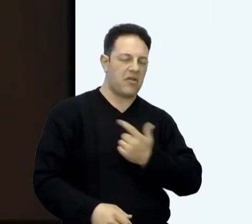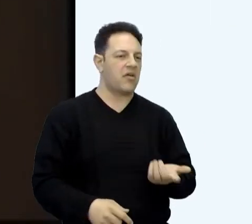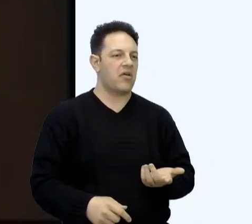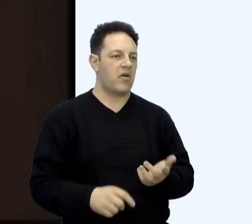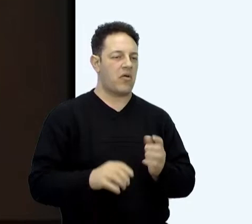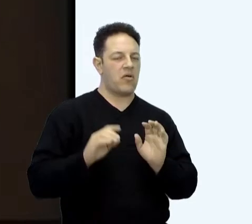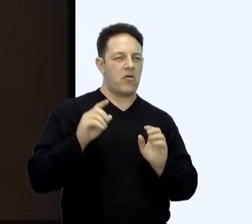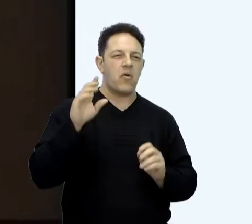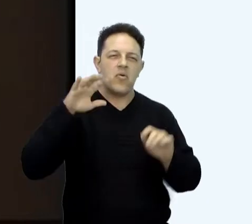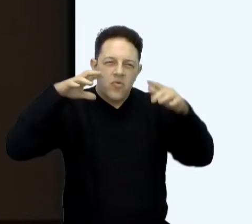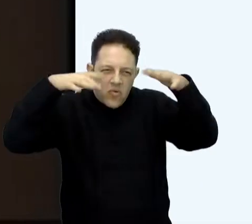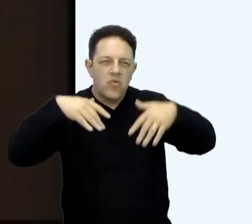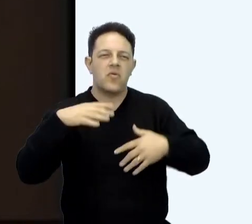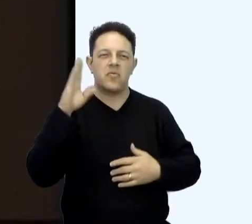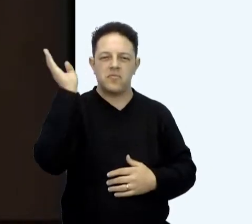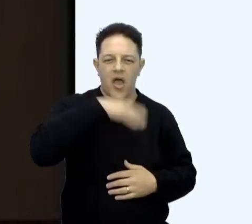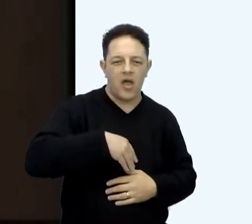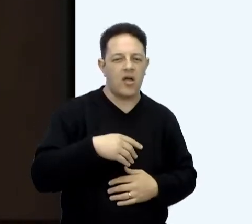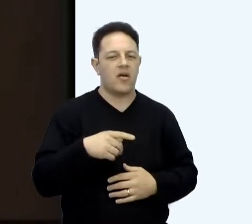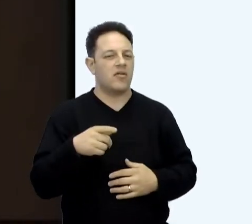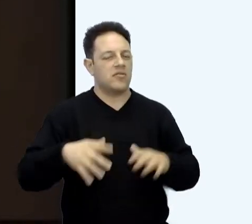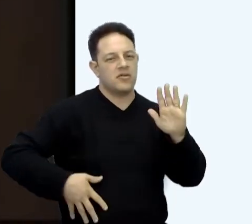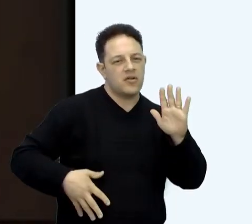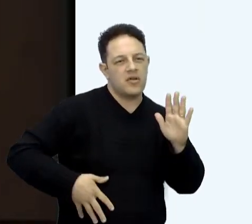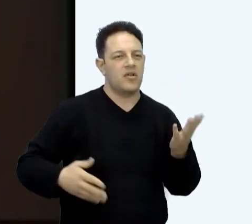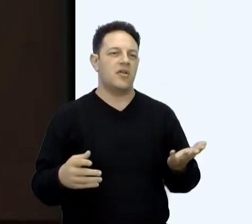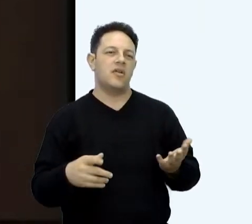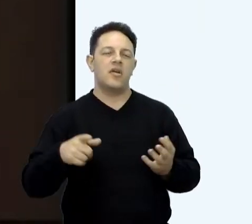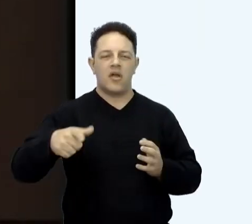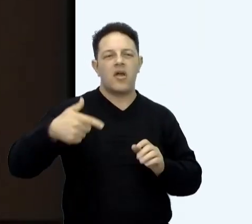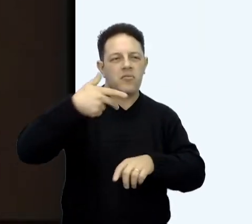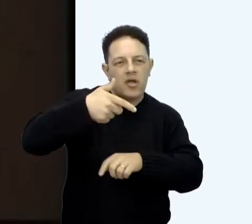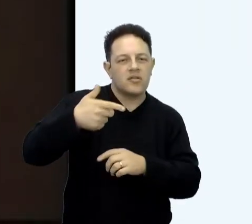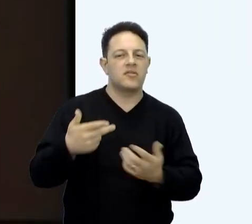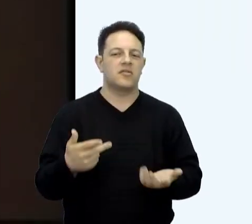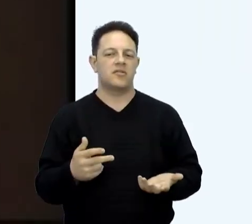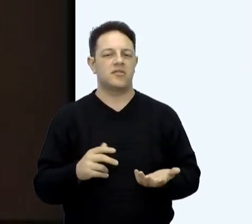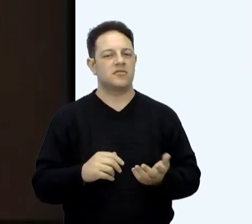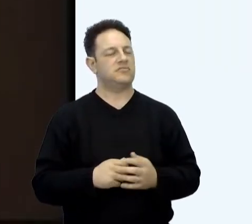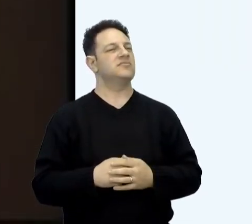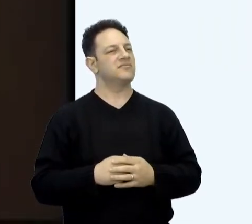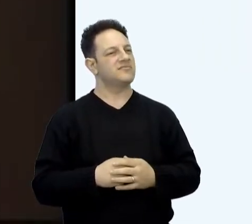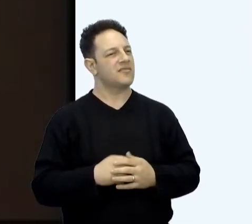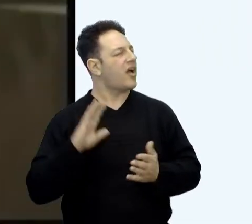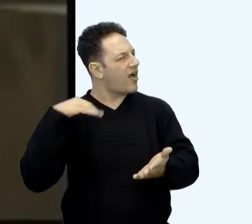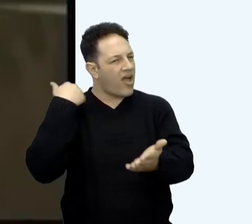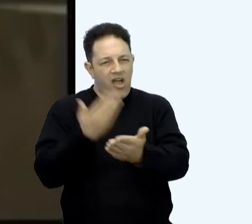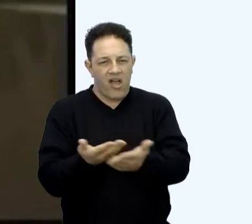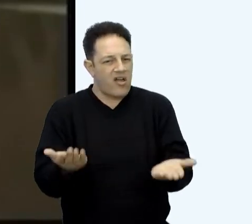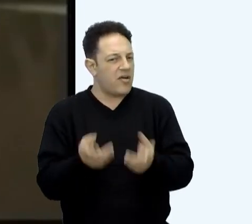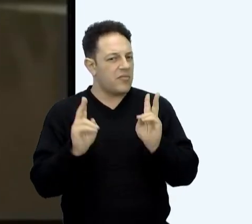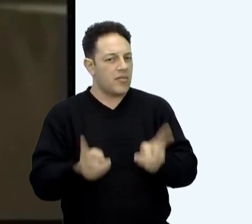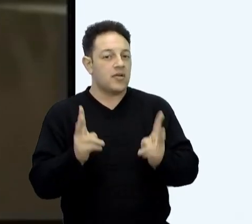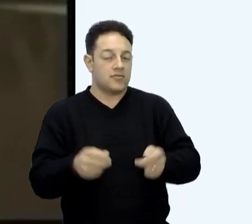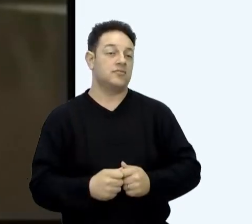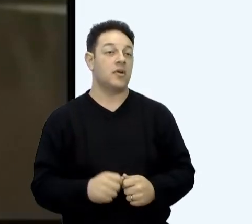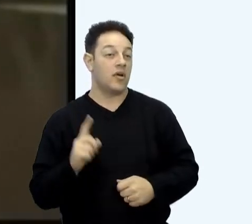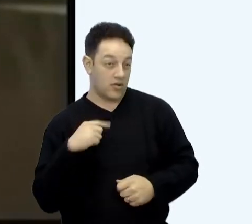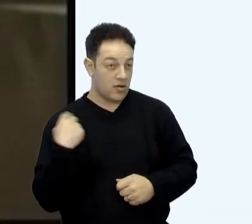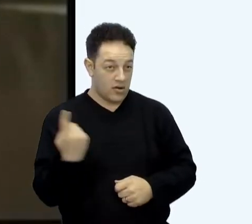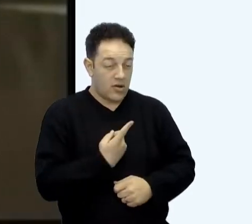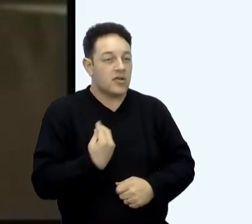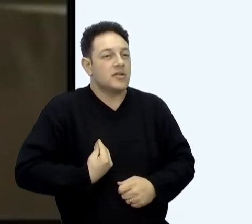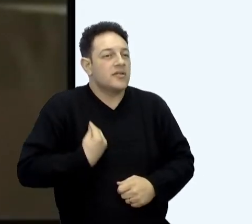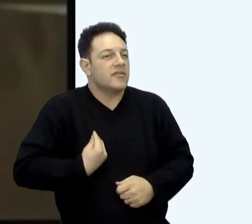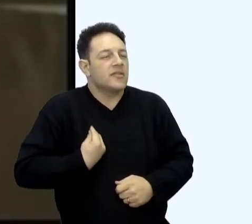ruim, do mal, do marginal, do criminoso, como até hoje ainda é. A gente vive